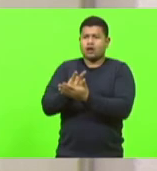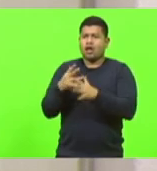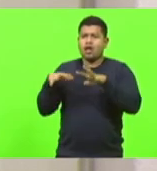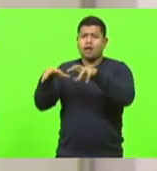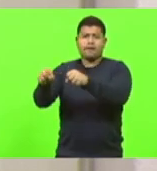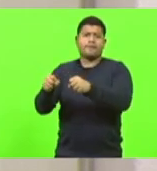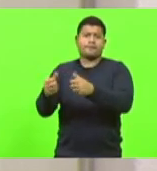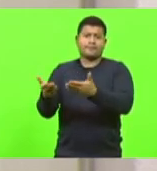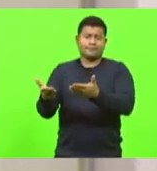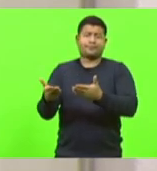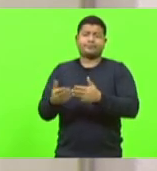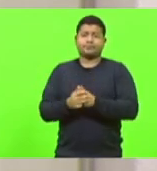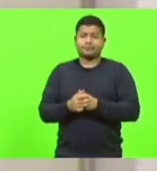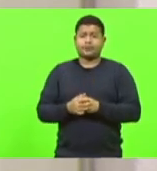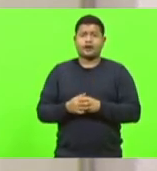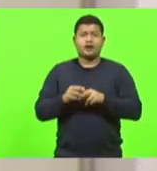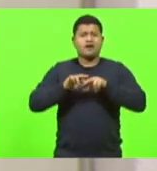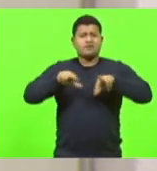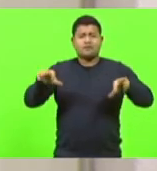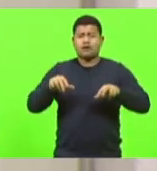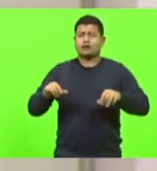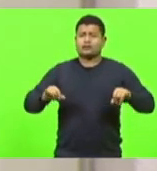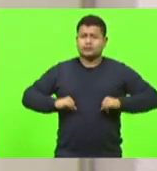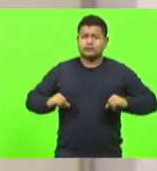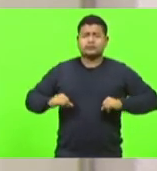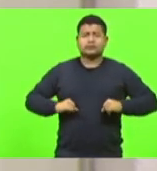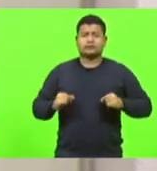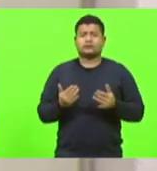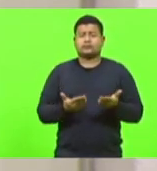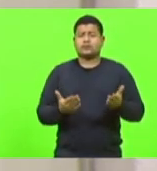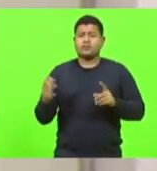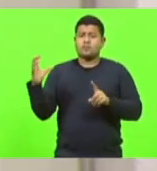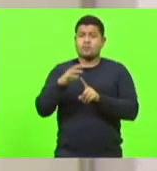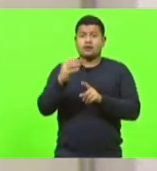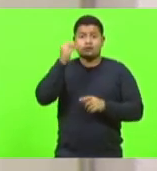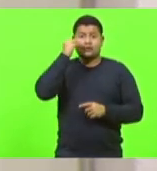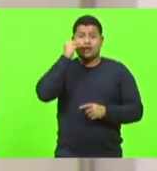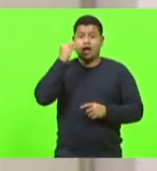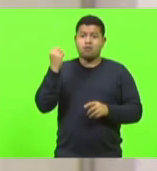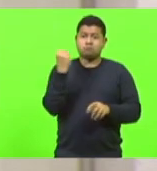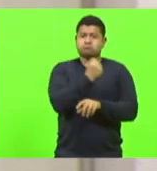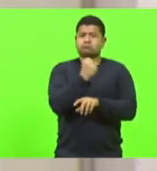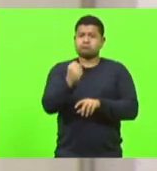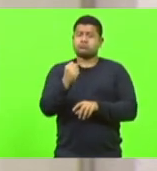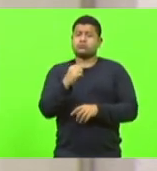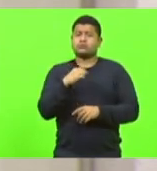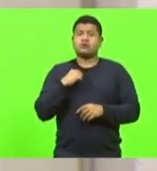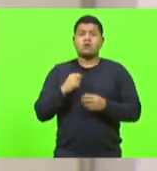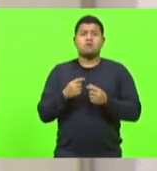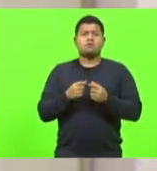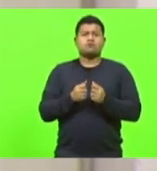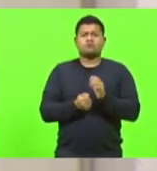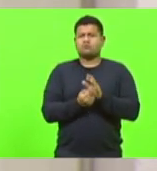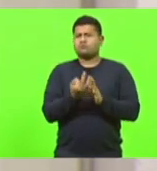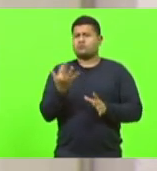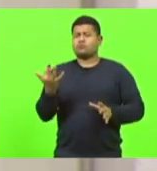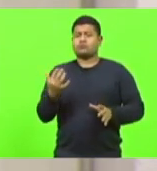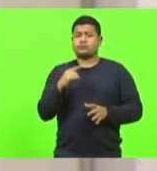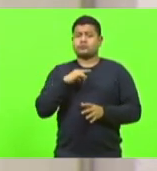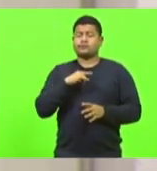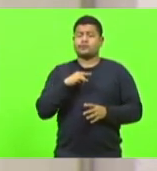sofrem ameaças agressões e tentativas de homicídio haja Vista os inúmeros relatos estado afora